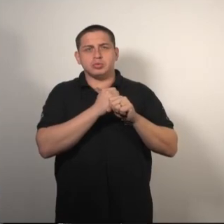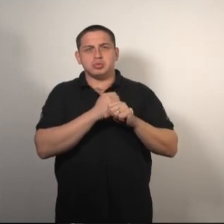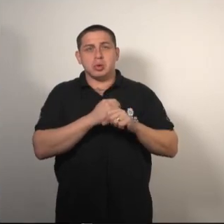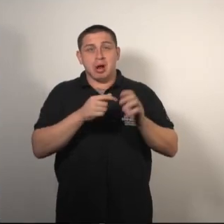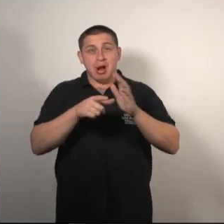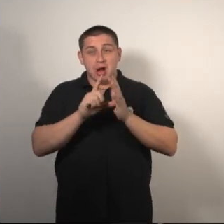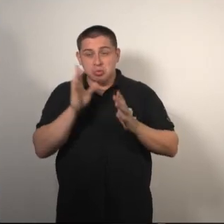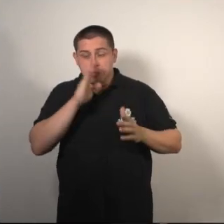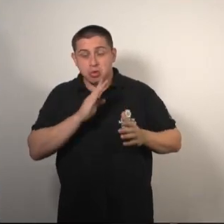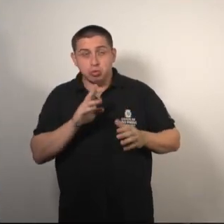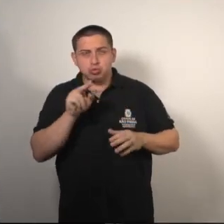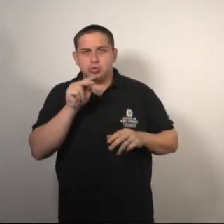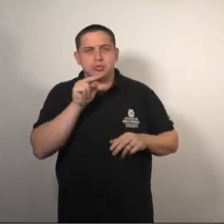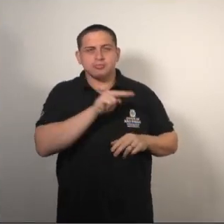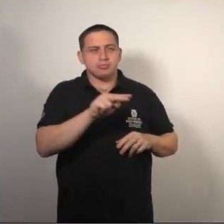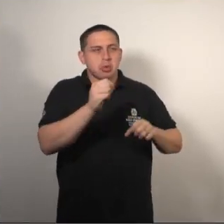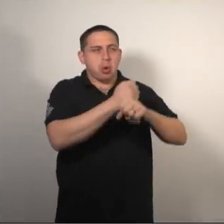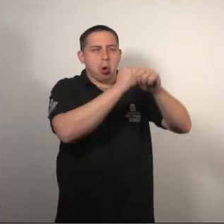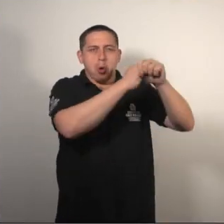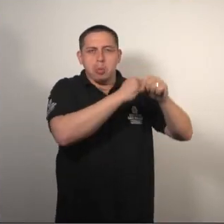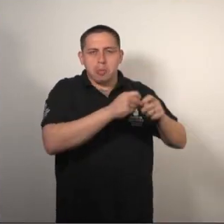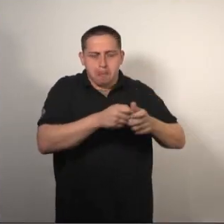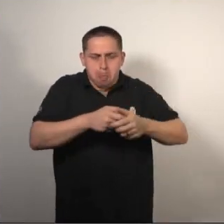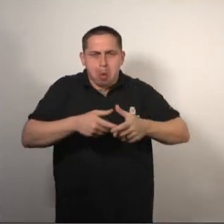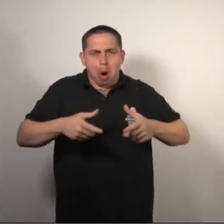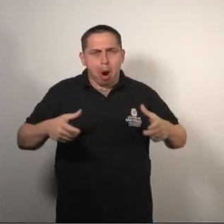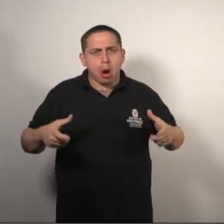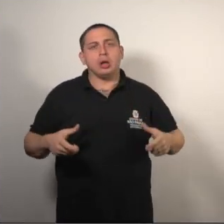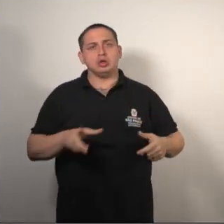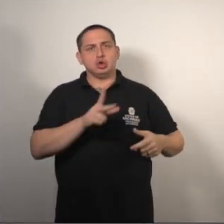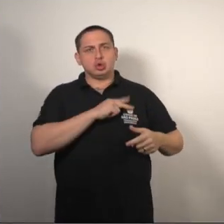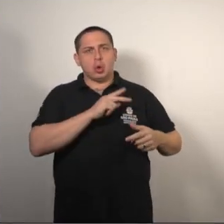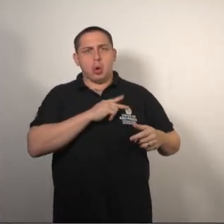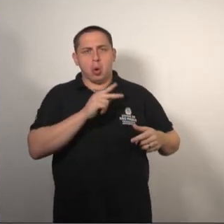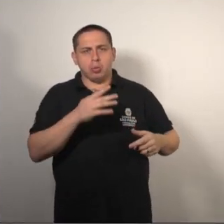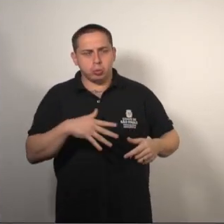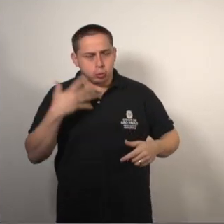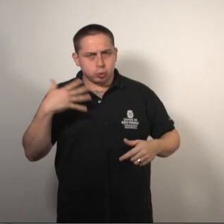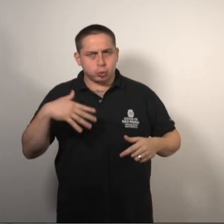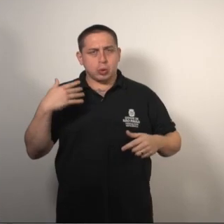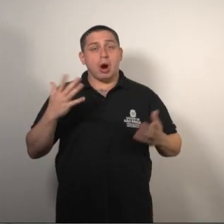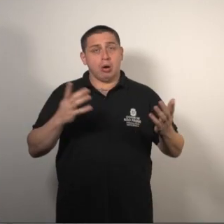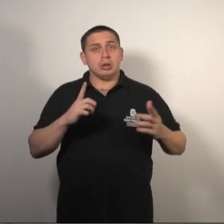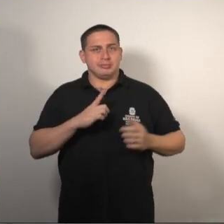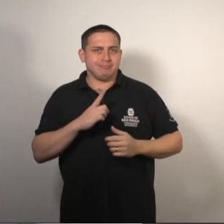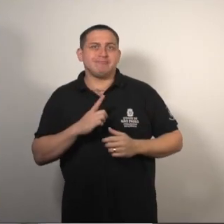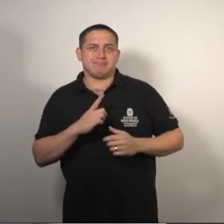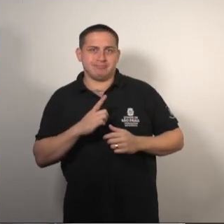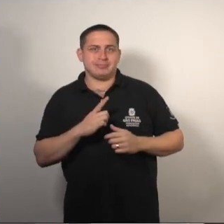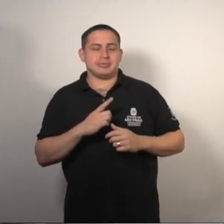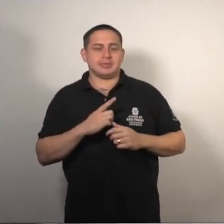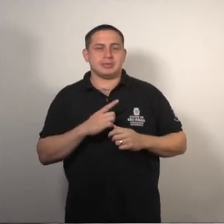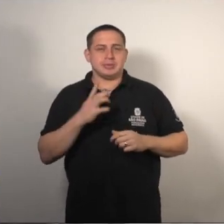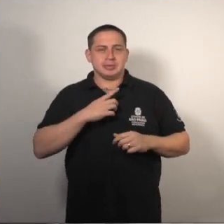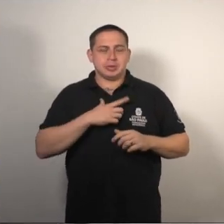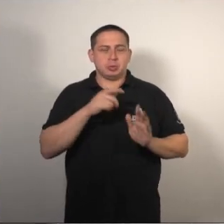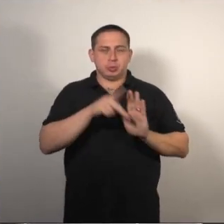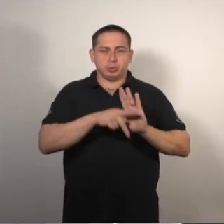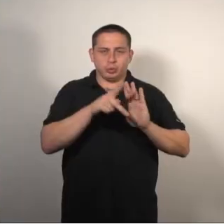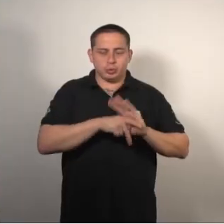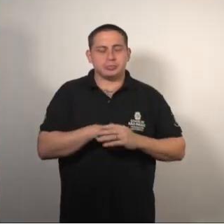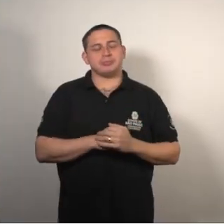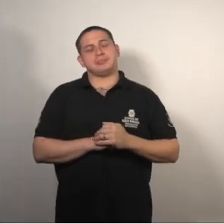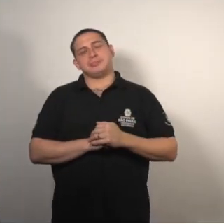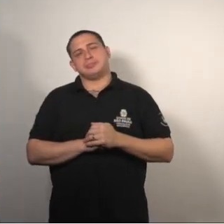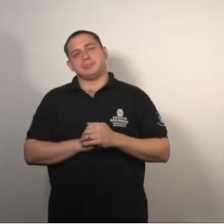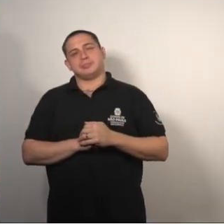R$ 1.640 bilhões destinado pela gestão municipal para a contratação de inspeções detalhadas e realização das